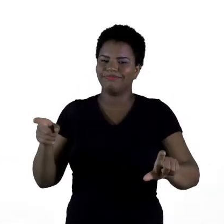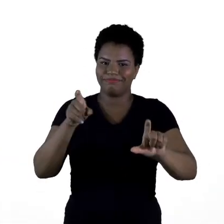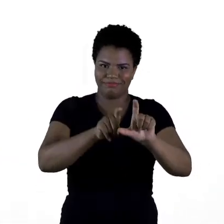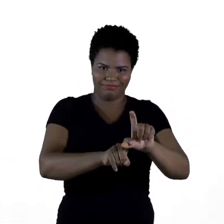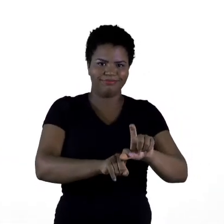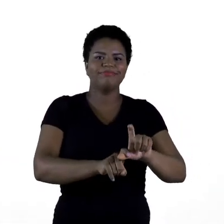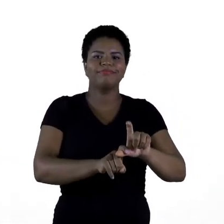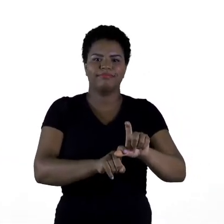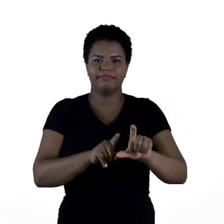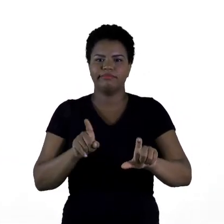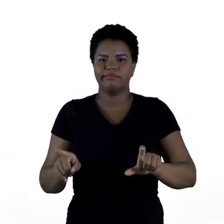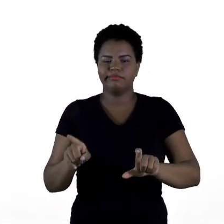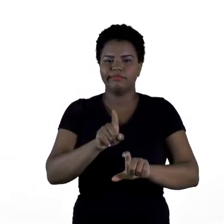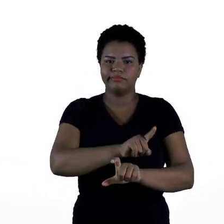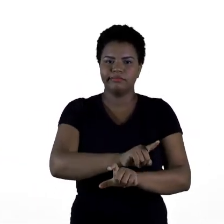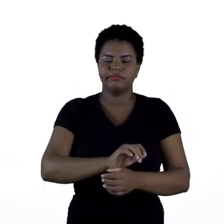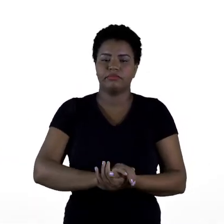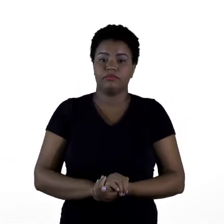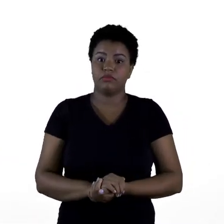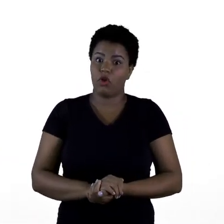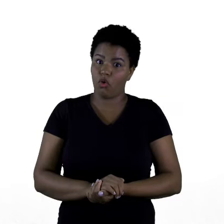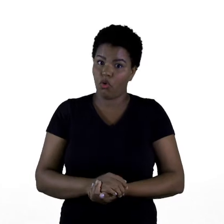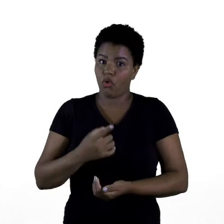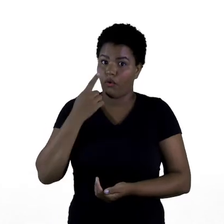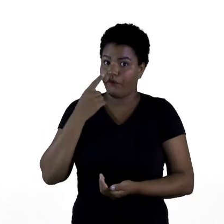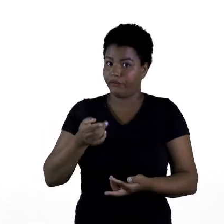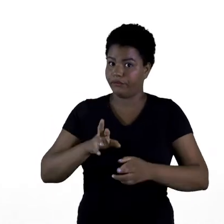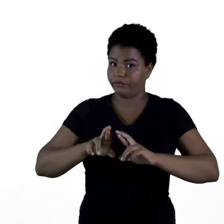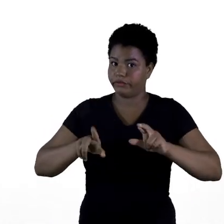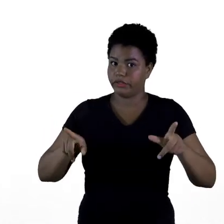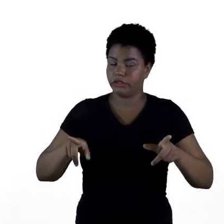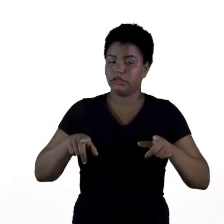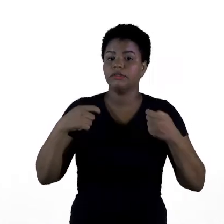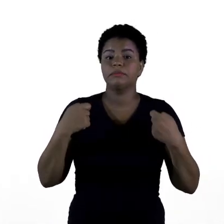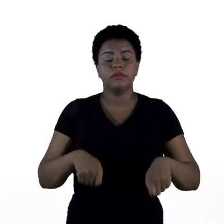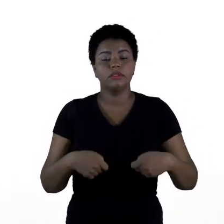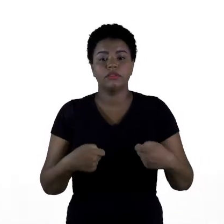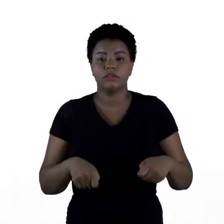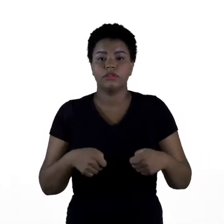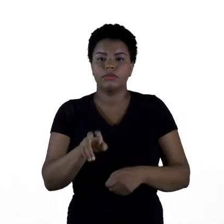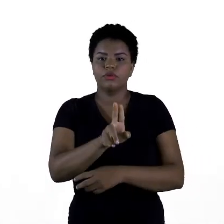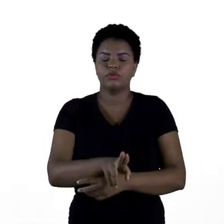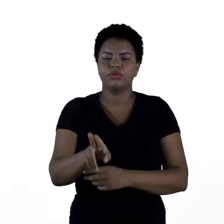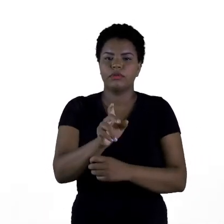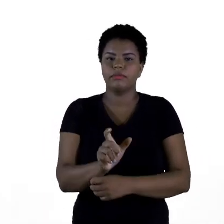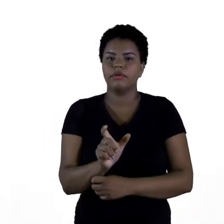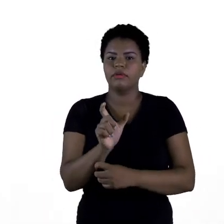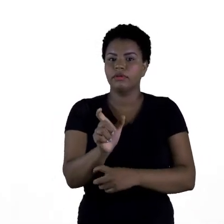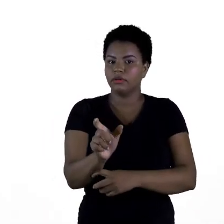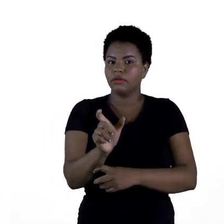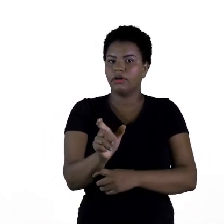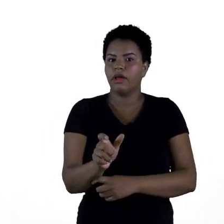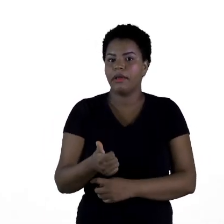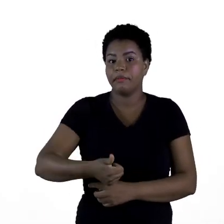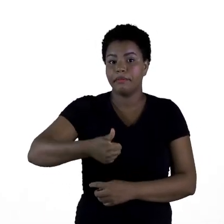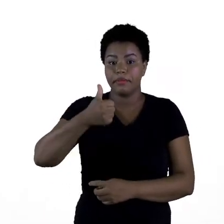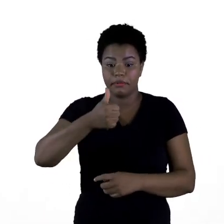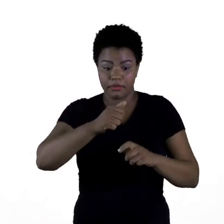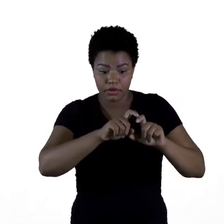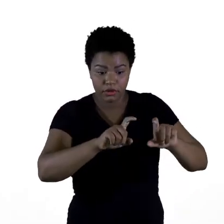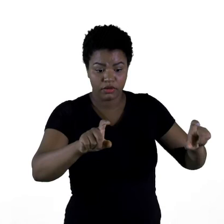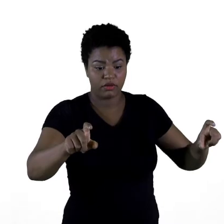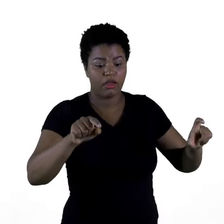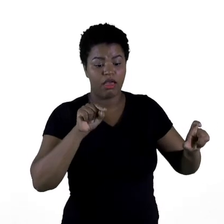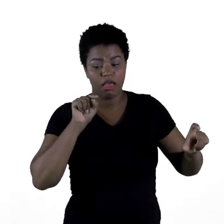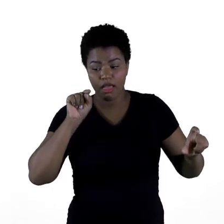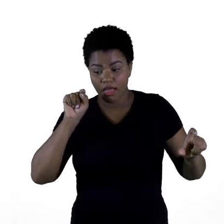dependentes uma da outra. Olha só, agora é diferente. Agora eu preciso utilizar essa palavra e a minha primeira oração, ela depende